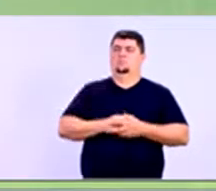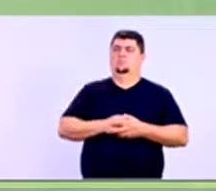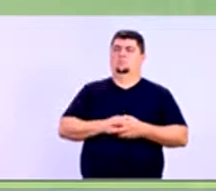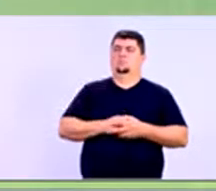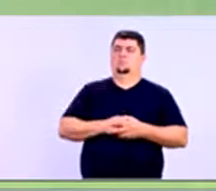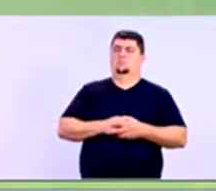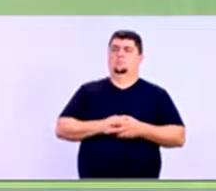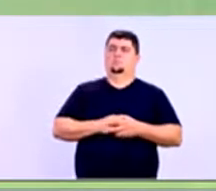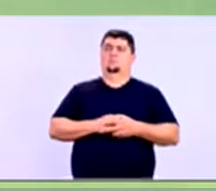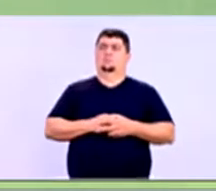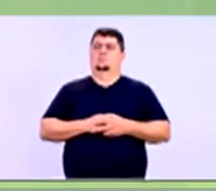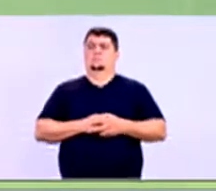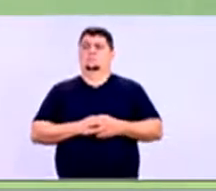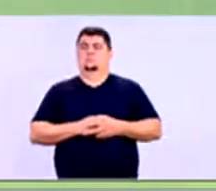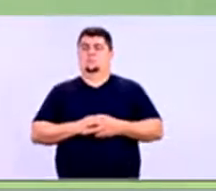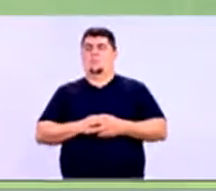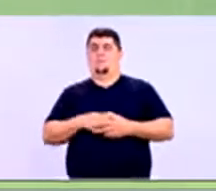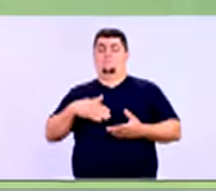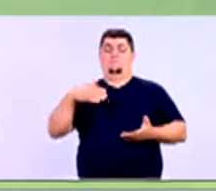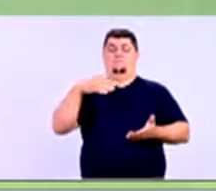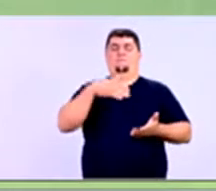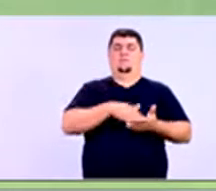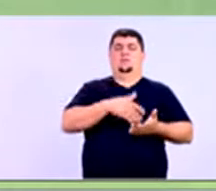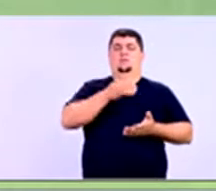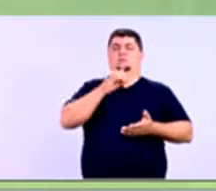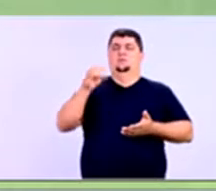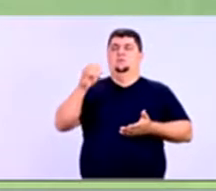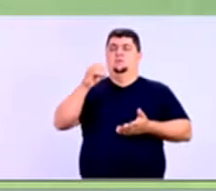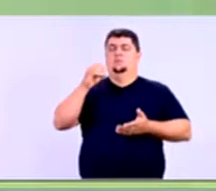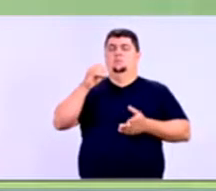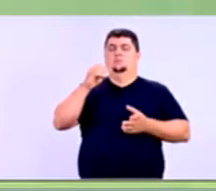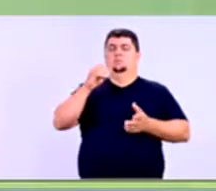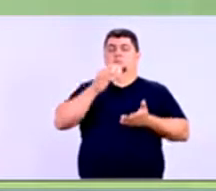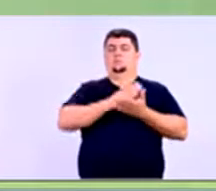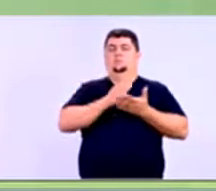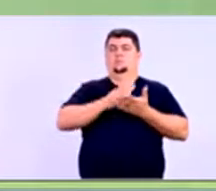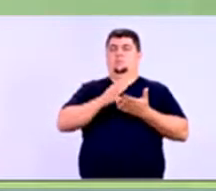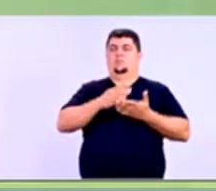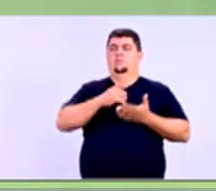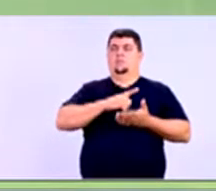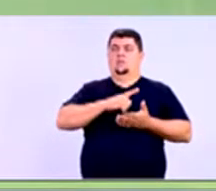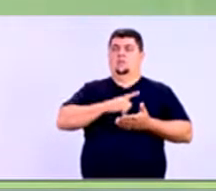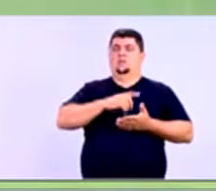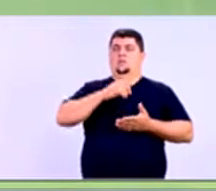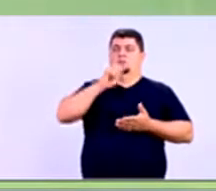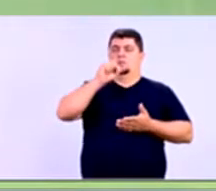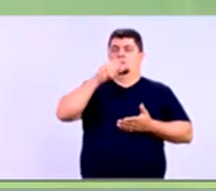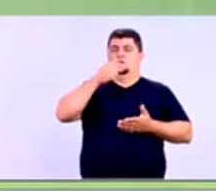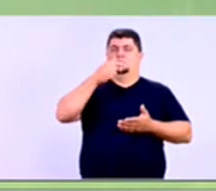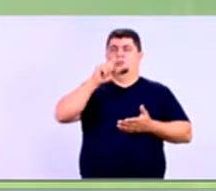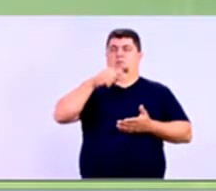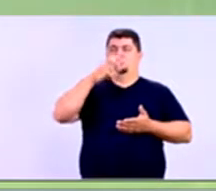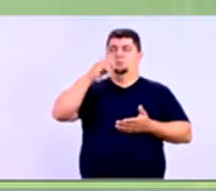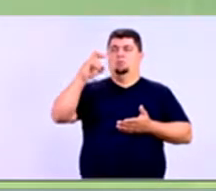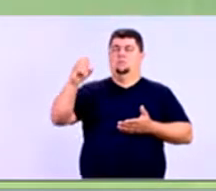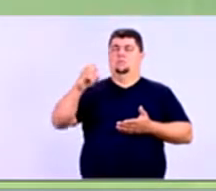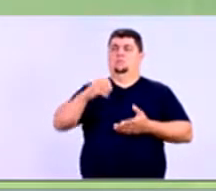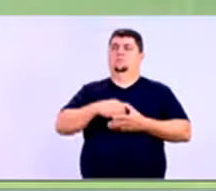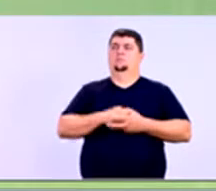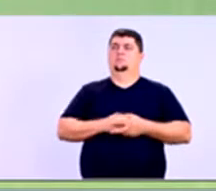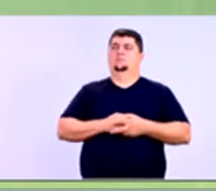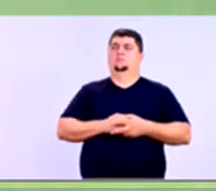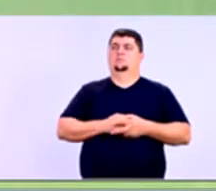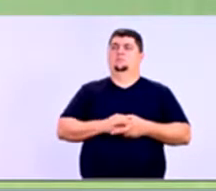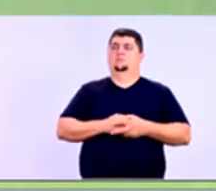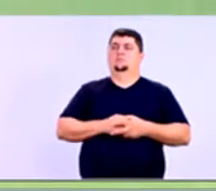87.500. Então, quando eu terminar a 100ª parcela, eu ainda estou devendo R$ 87.500.